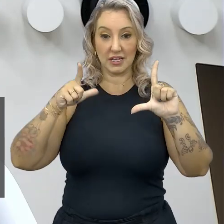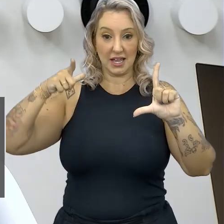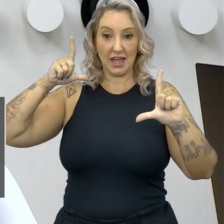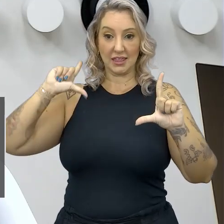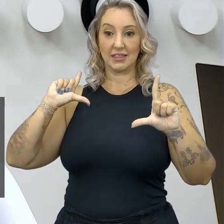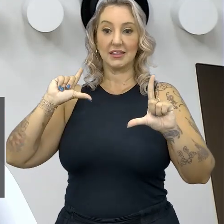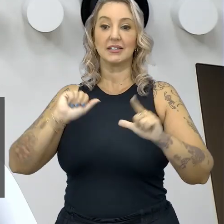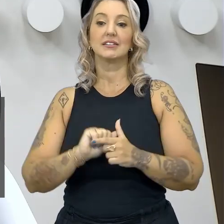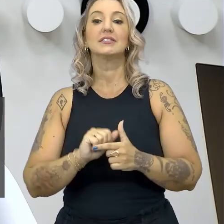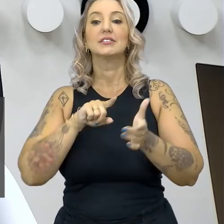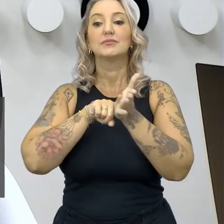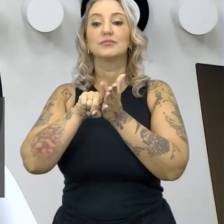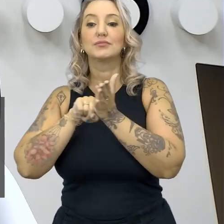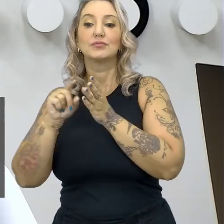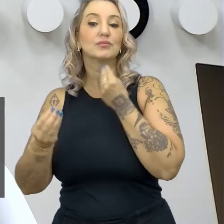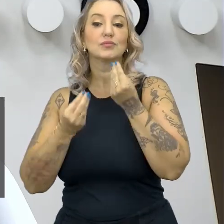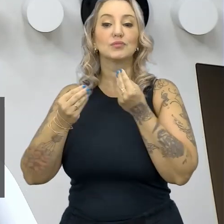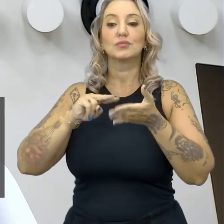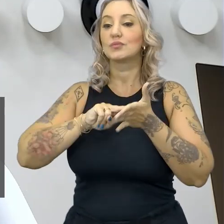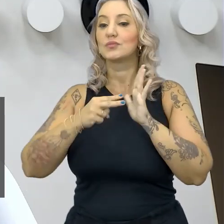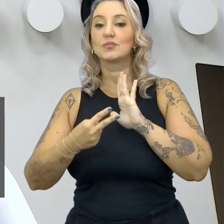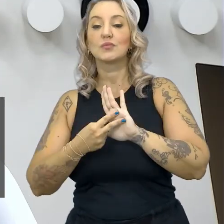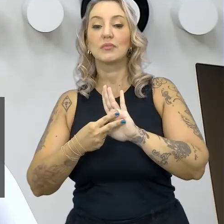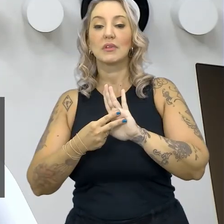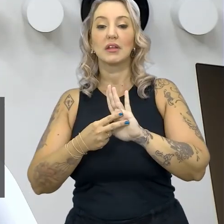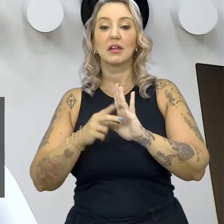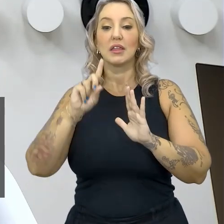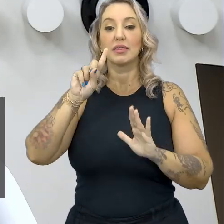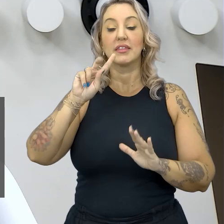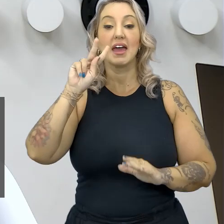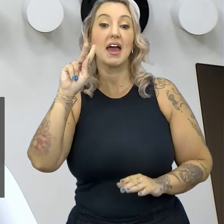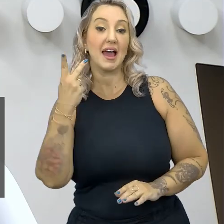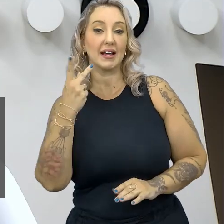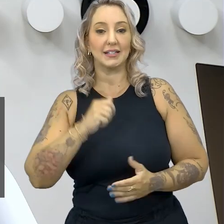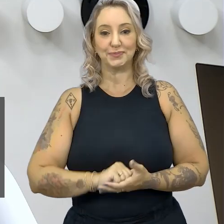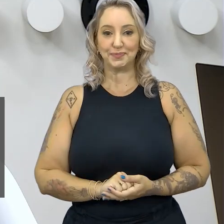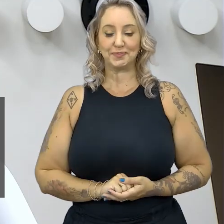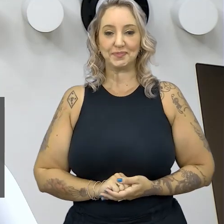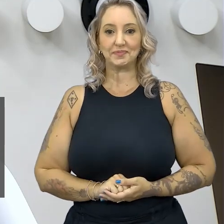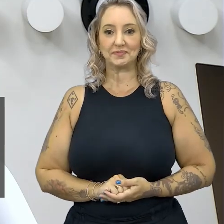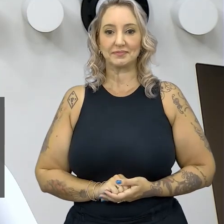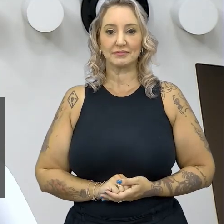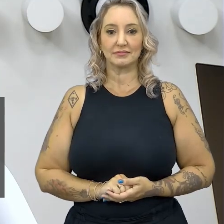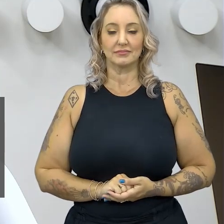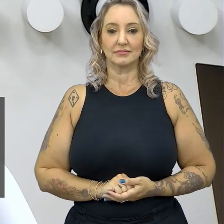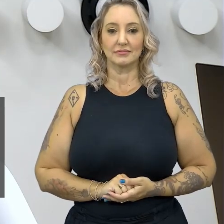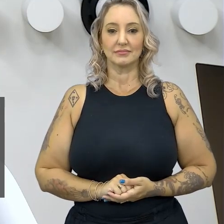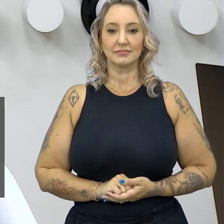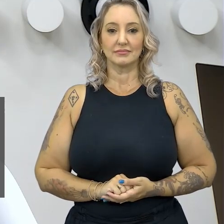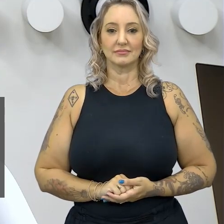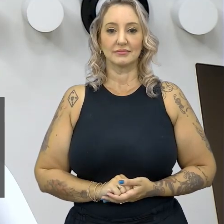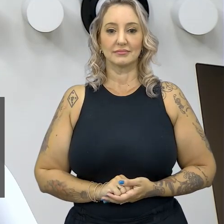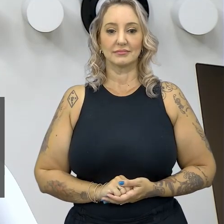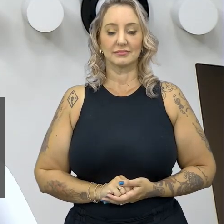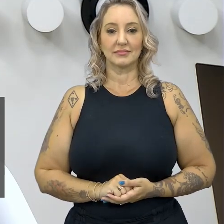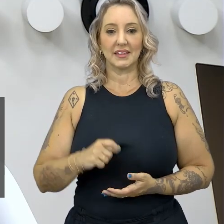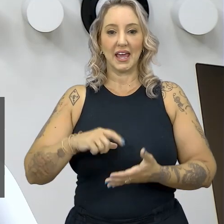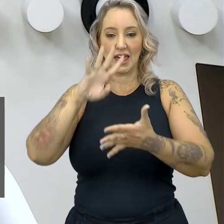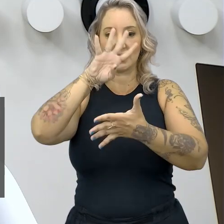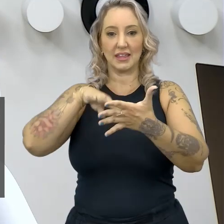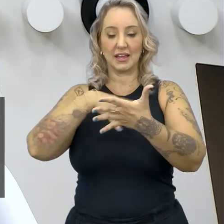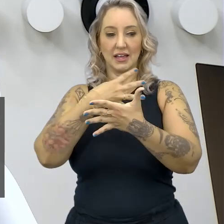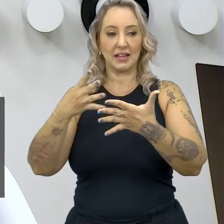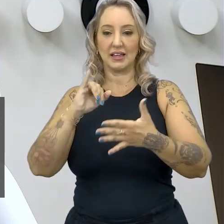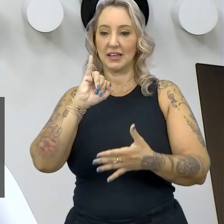De pesquisar o que significa o IDH no próximo. Onde tem a tabela. Isso, onde tem a tabelinha.